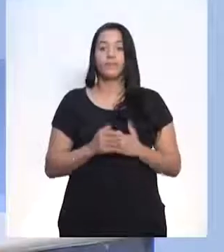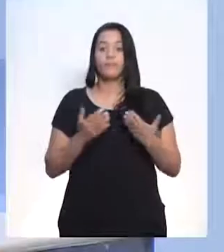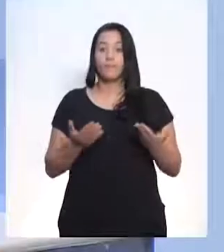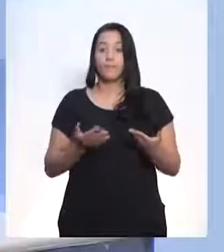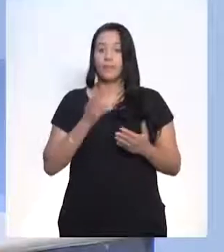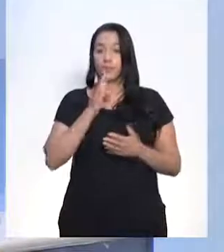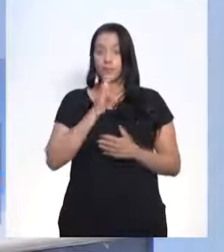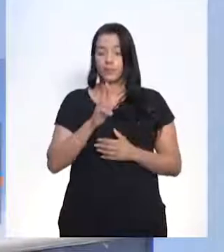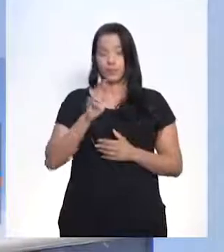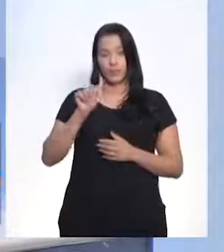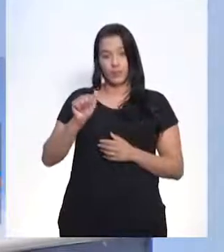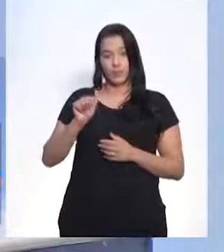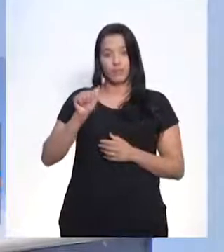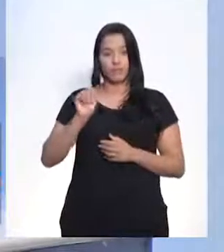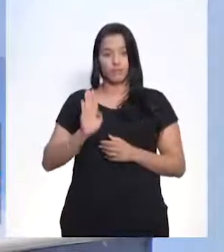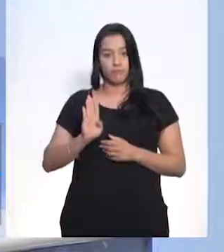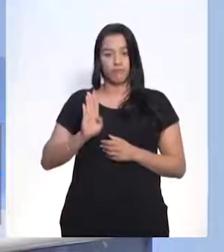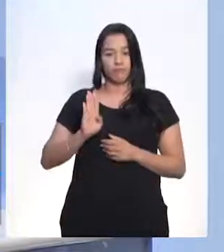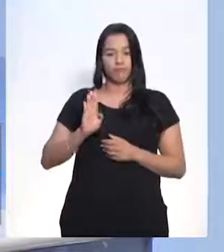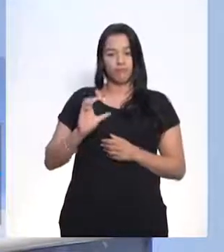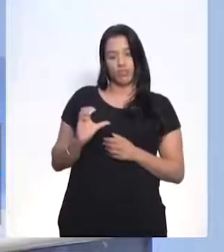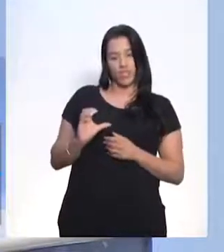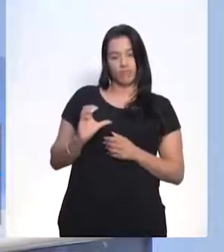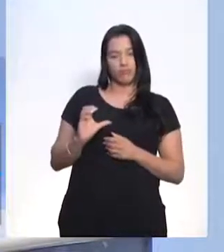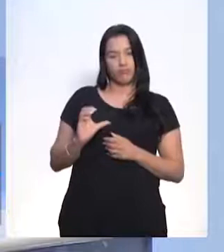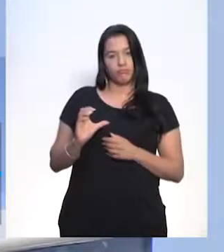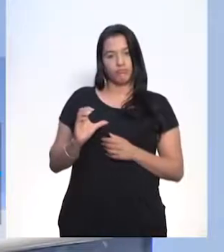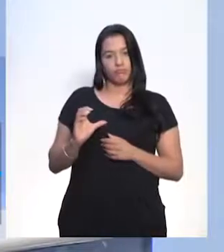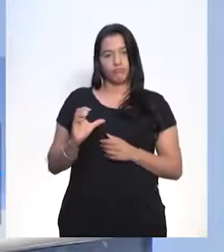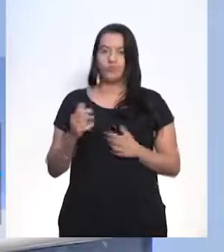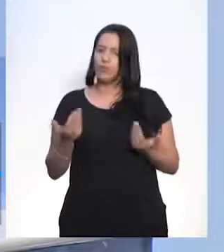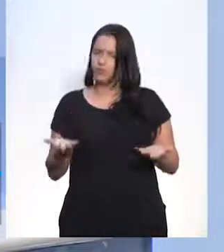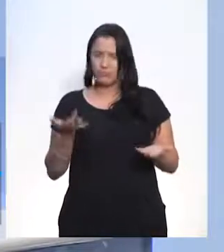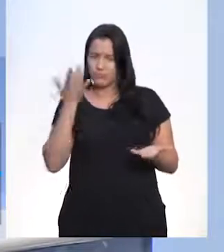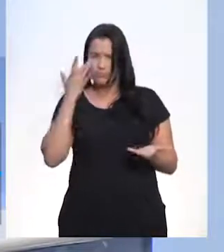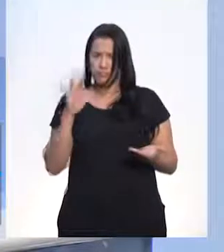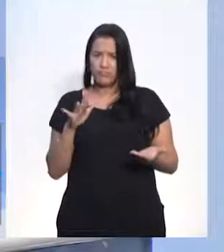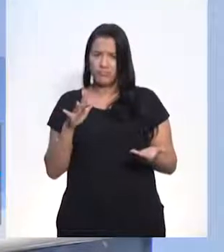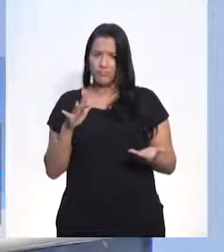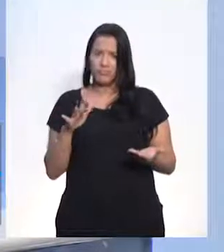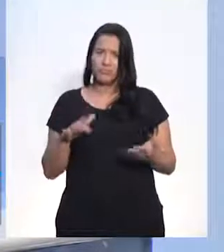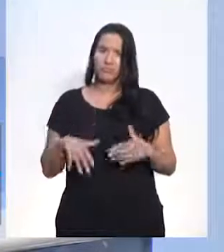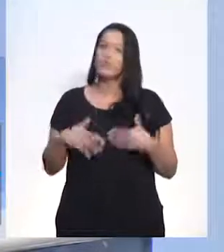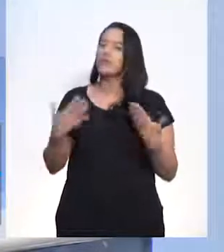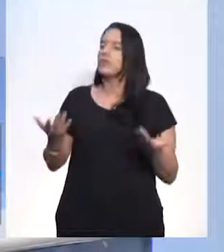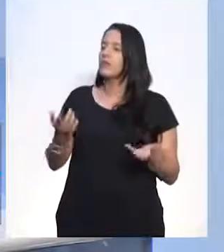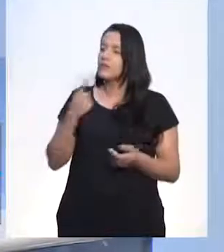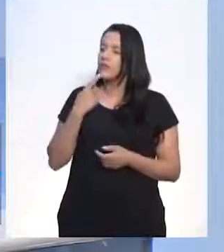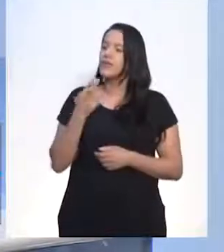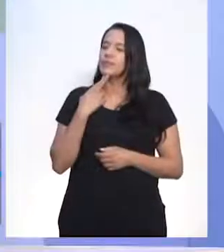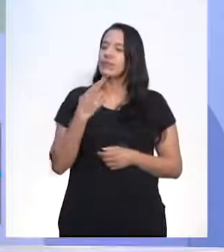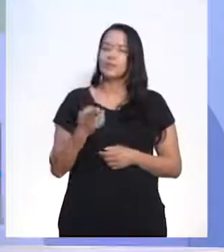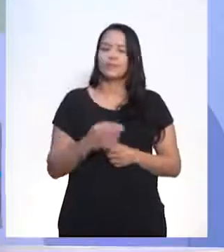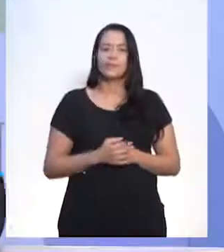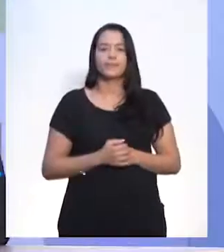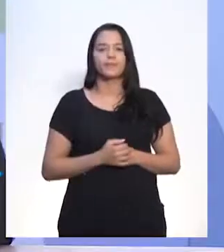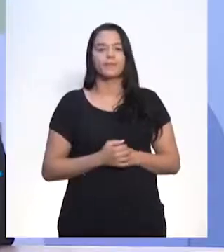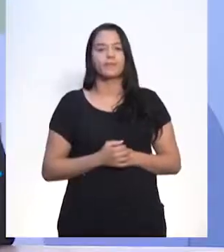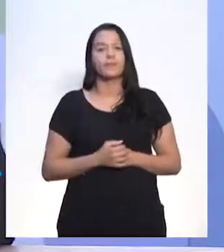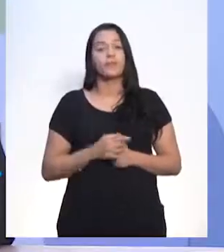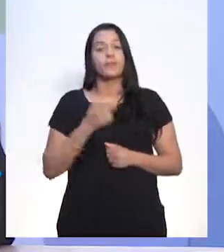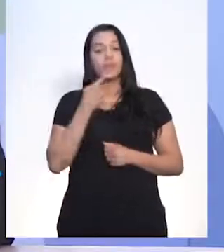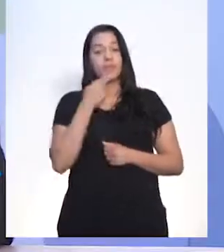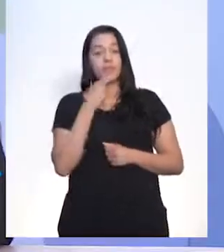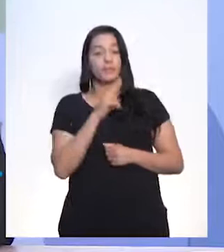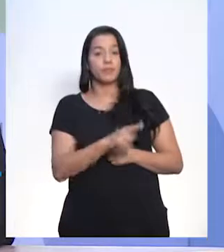Alternativa A, B, C? Não sei. Qual foi, professora Roberta? Professor Inês, eles